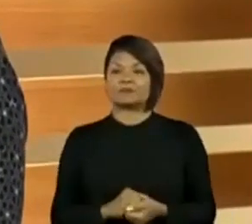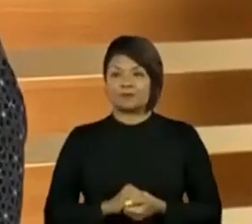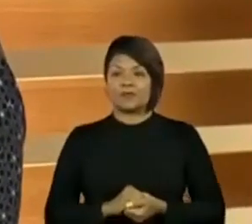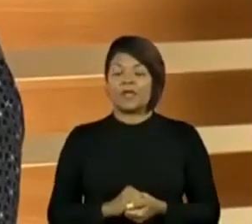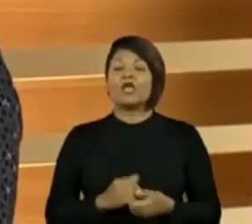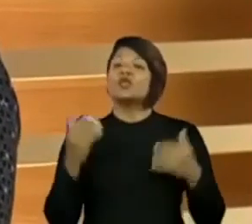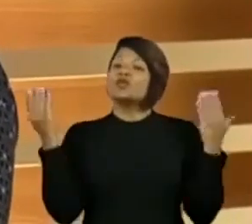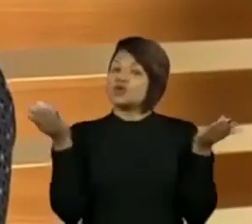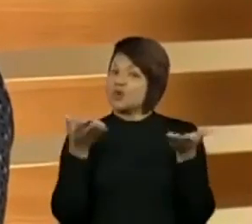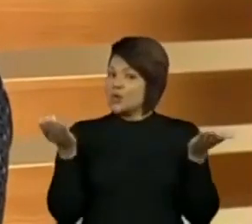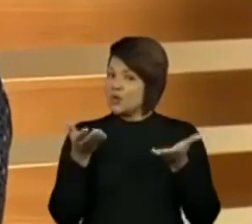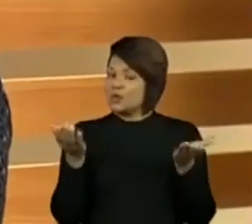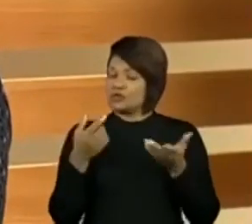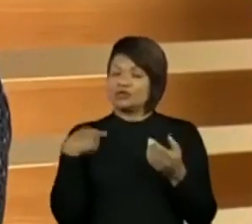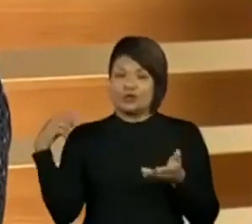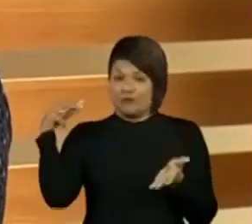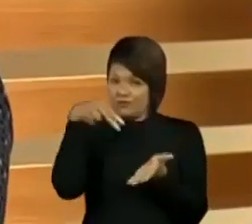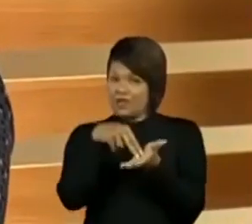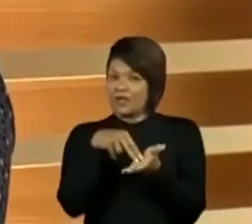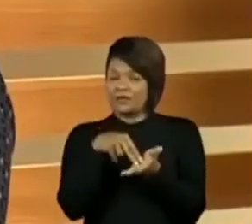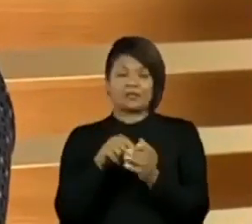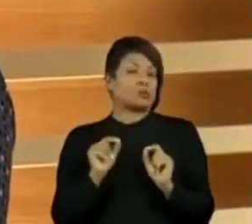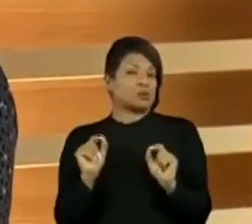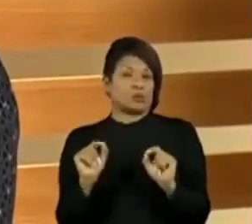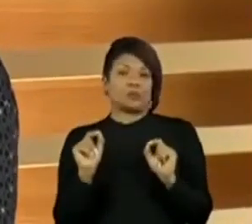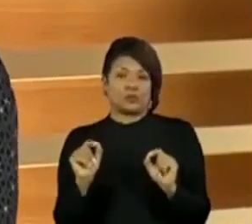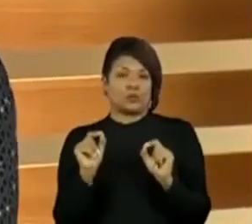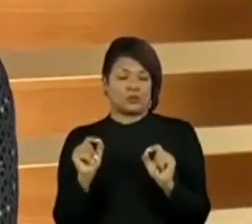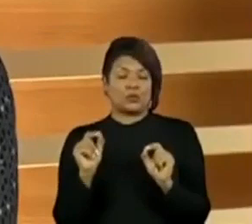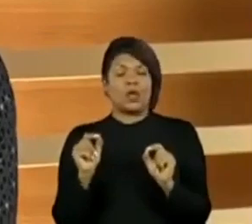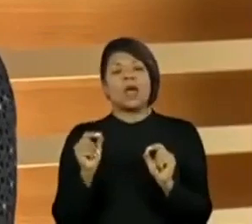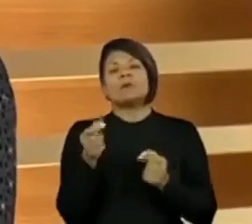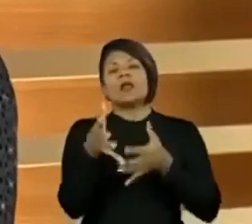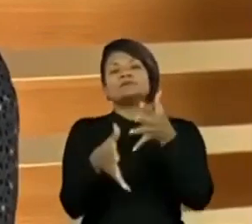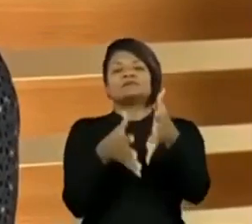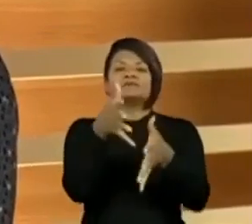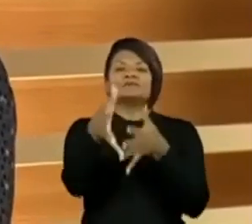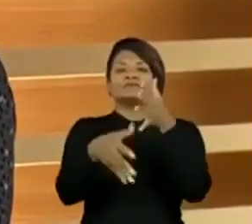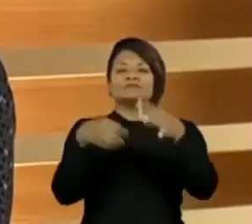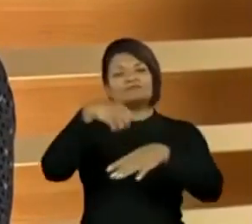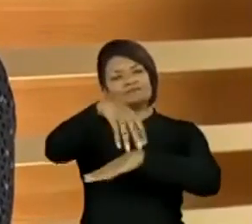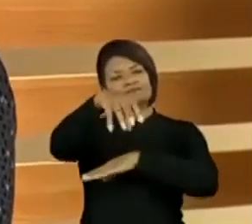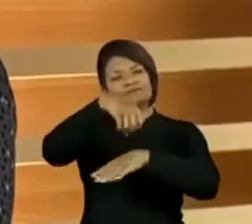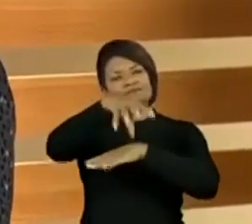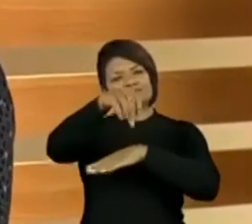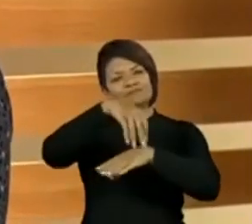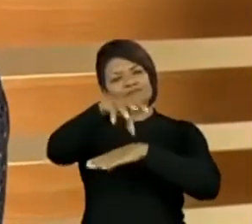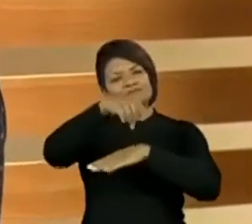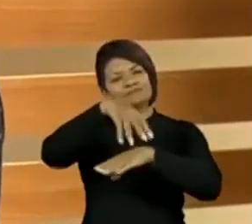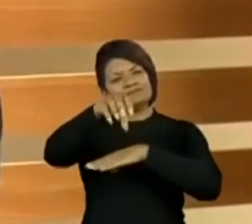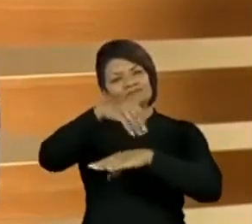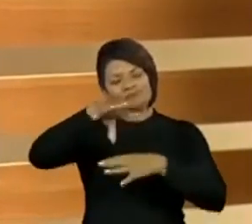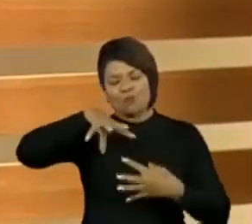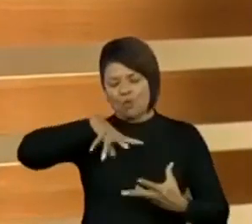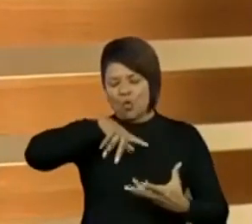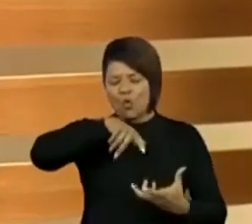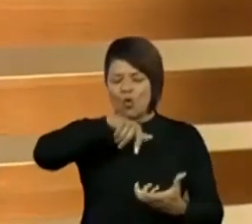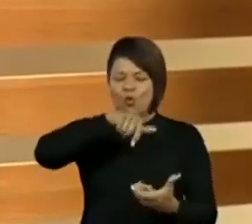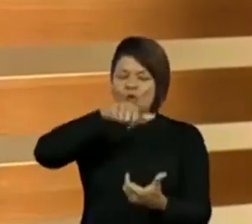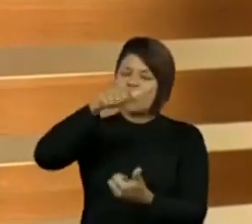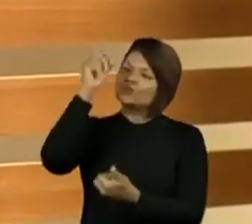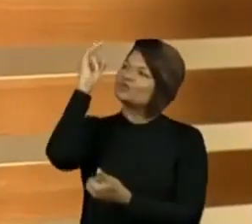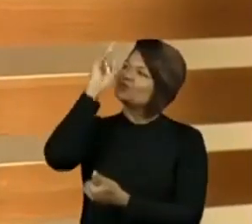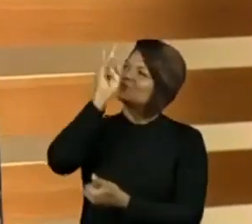aqui hoje para trazer o universo da palavra para você. Esse universo que me enche de encanto. E me enche